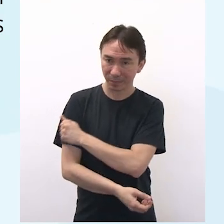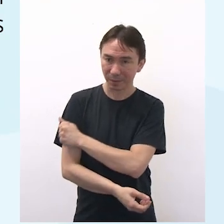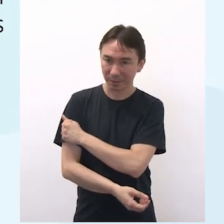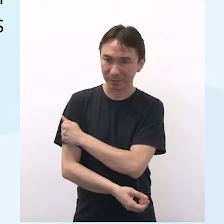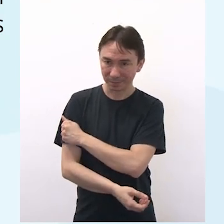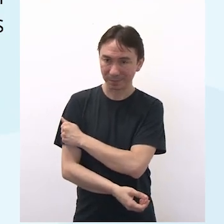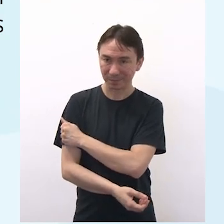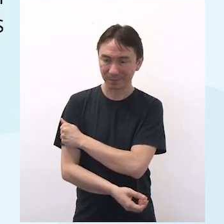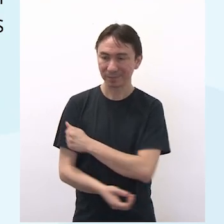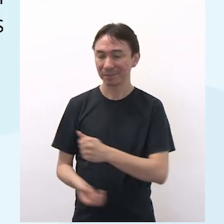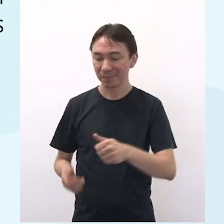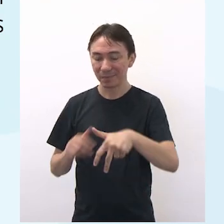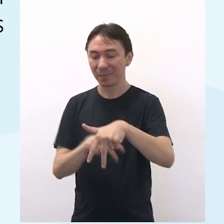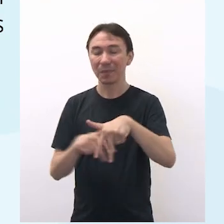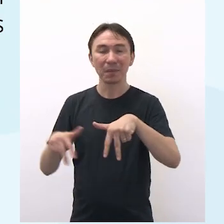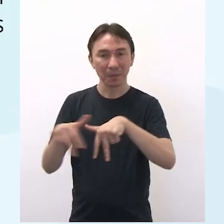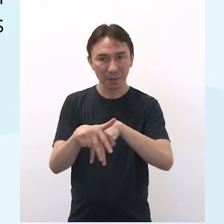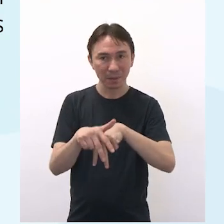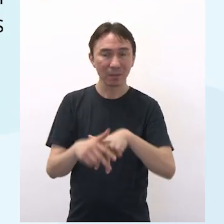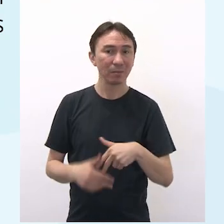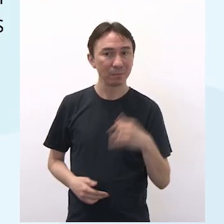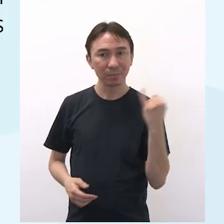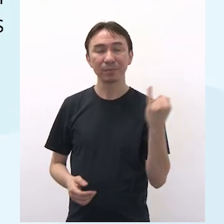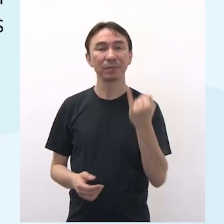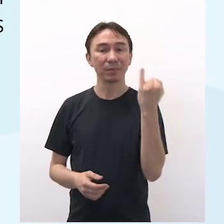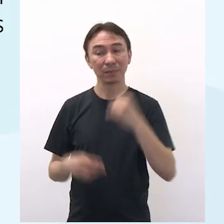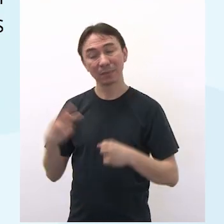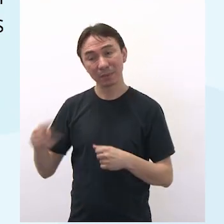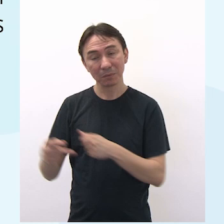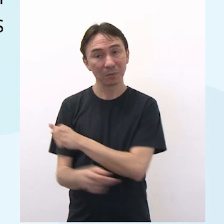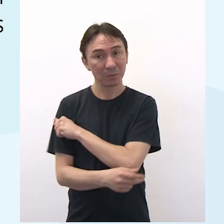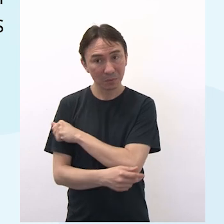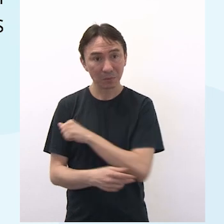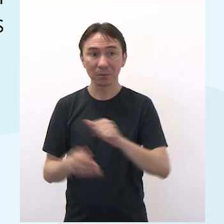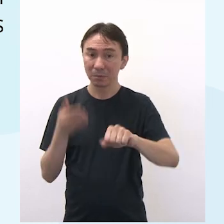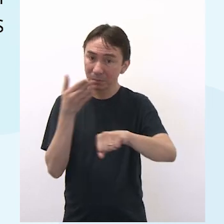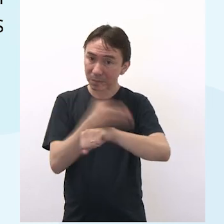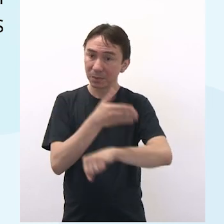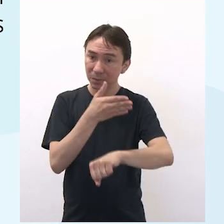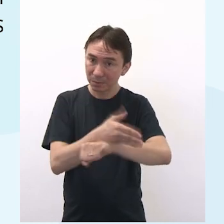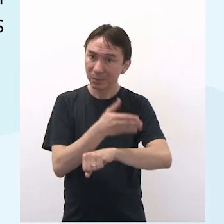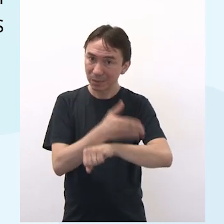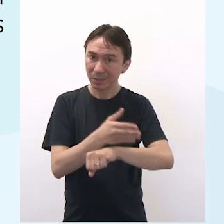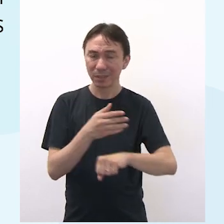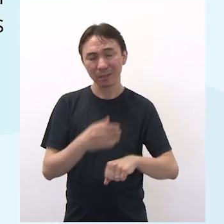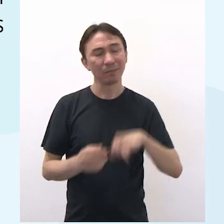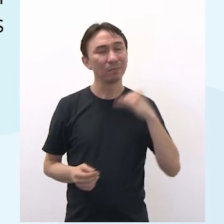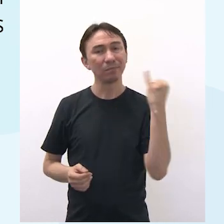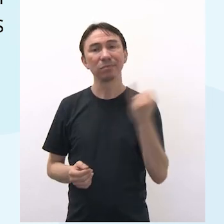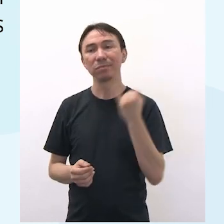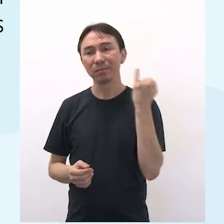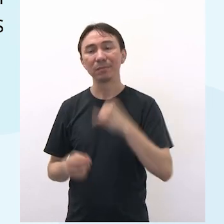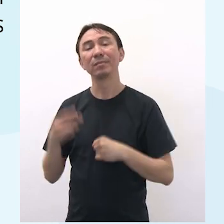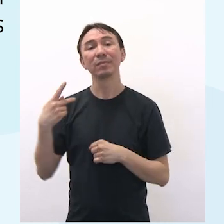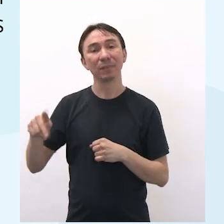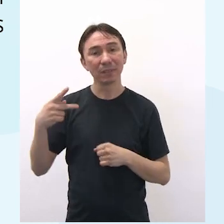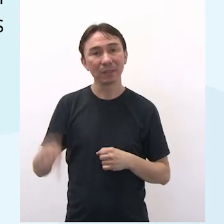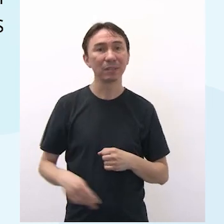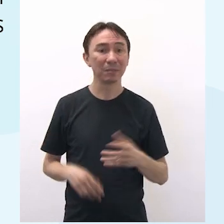A participação dos estudantes nessas reuniões é de suma importância para que tenham a oportunidade de apresentar suas